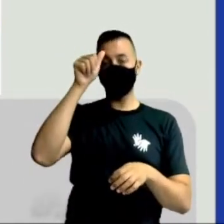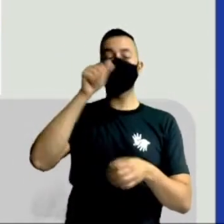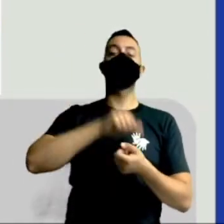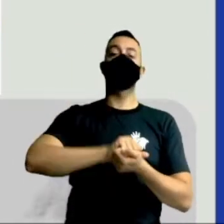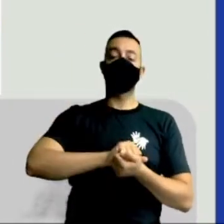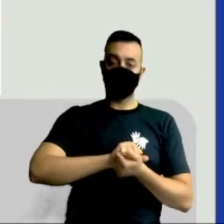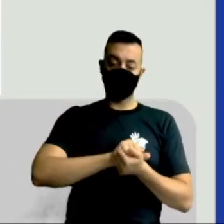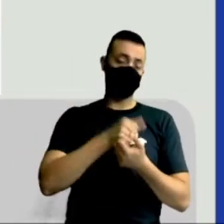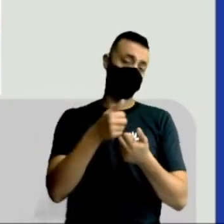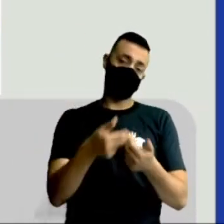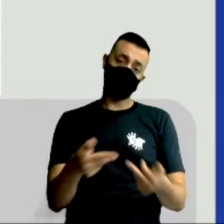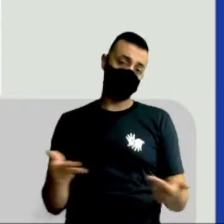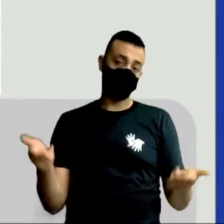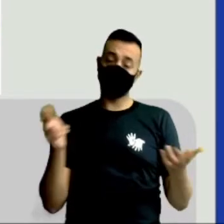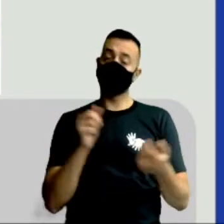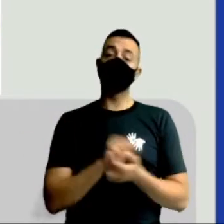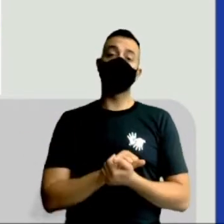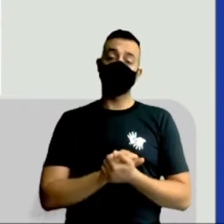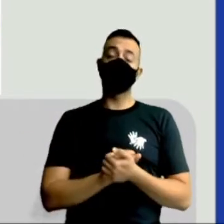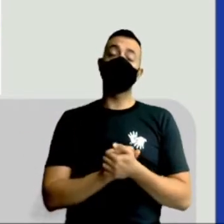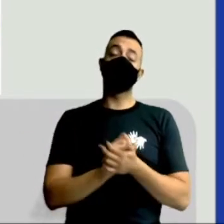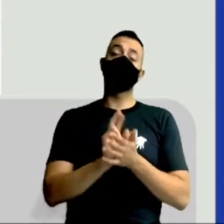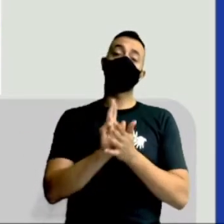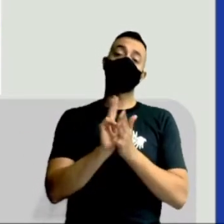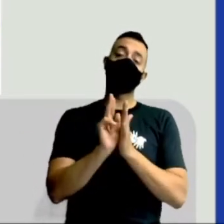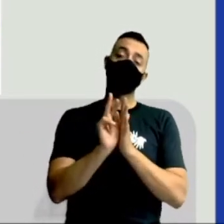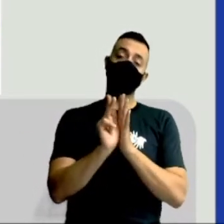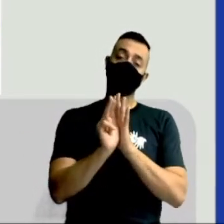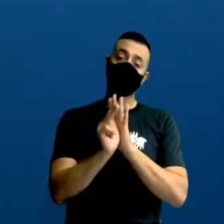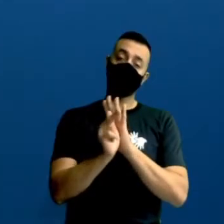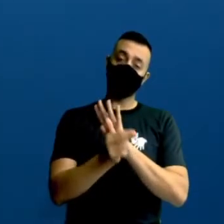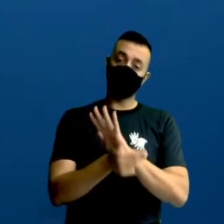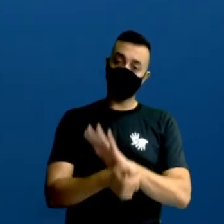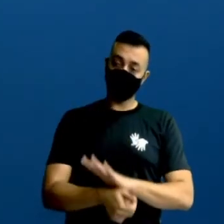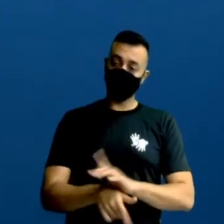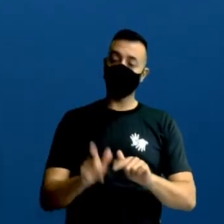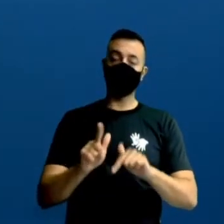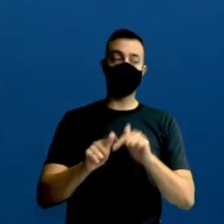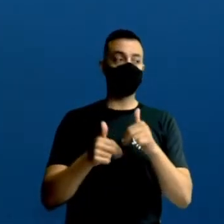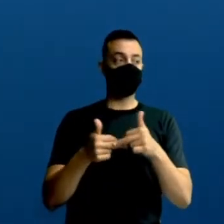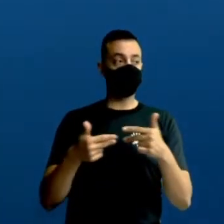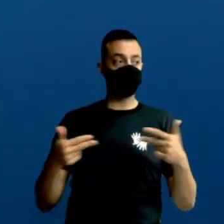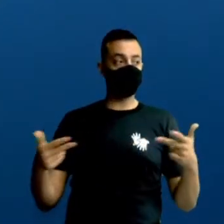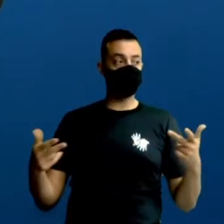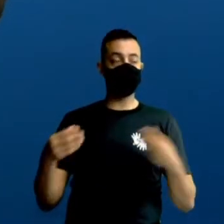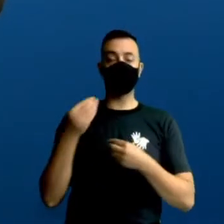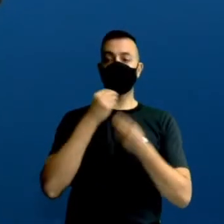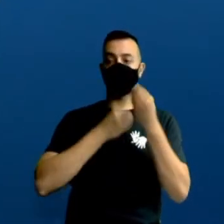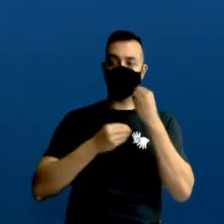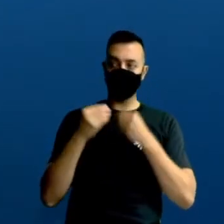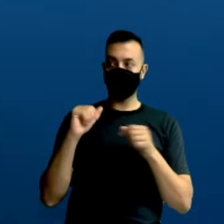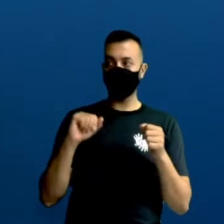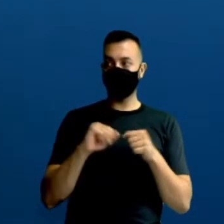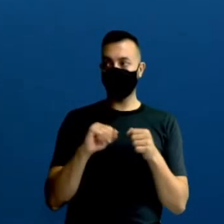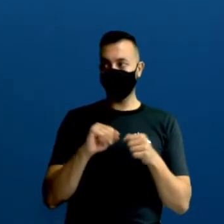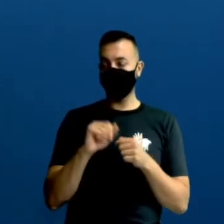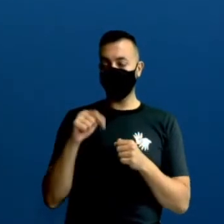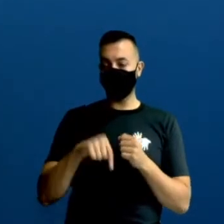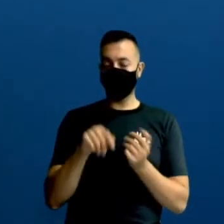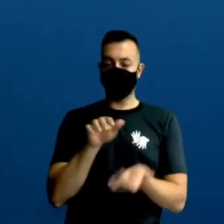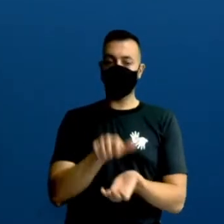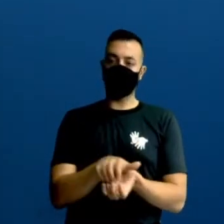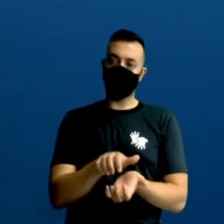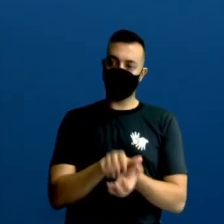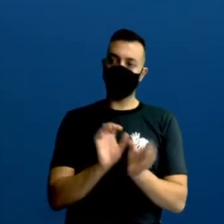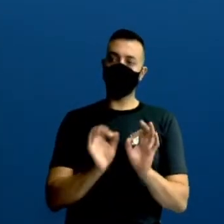Frango e tudo mais, enfim. Vamos ter uma diversidade de produtos alimentícios sendo produzidos aqui em